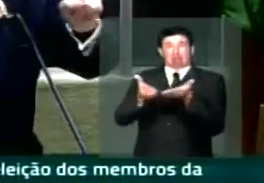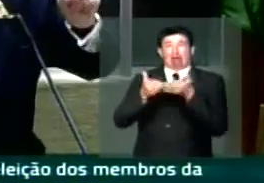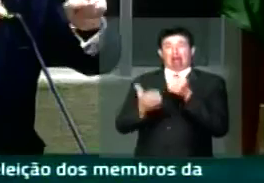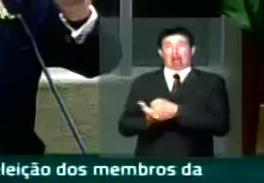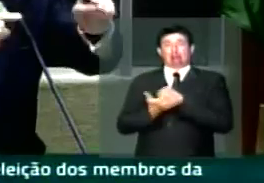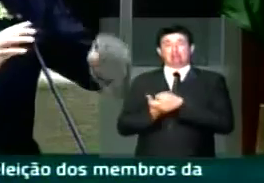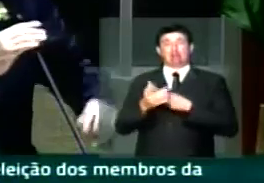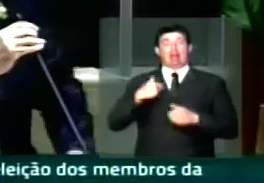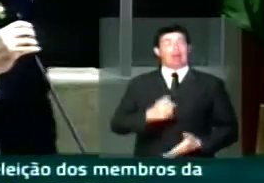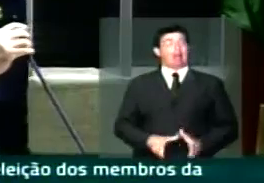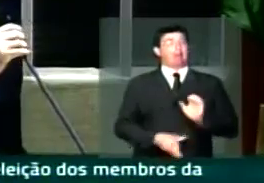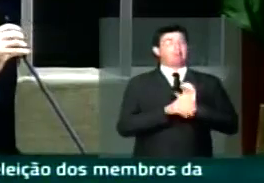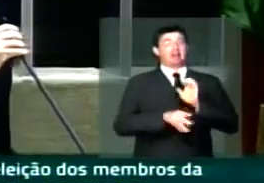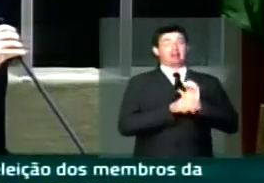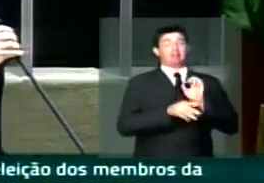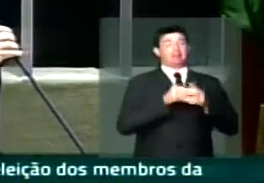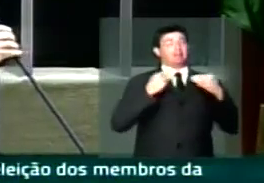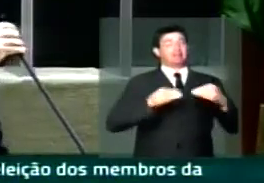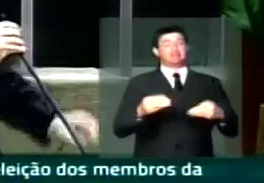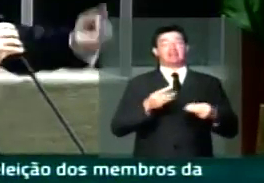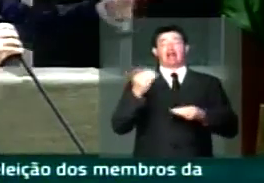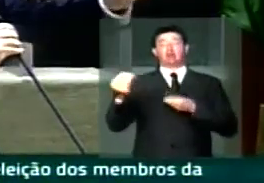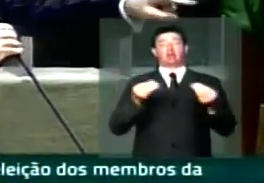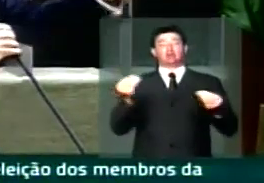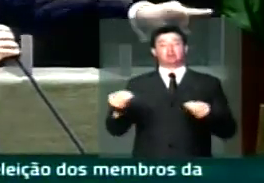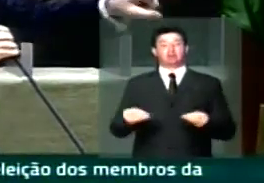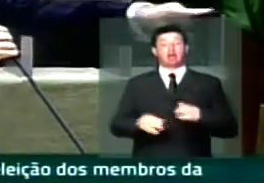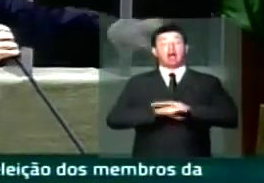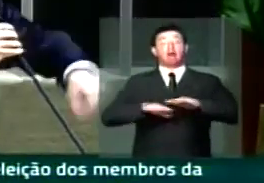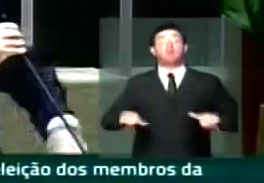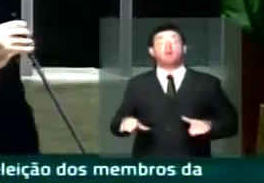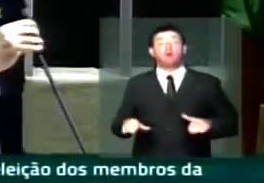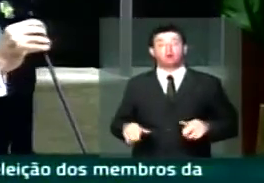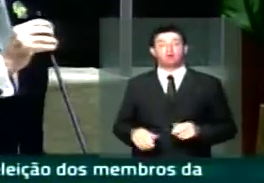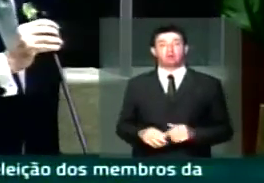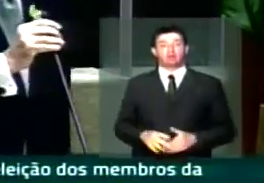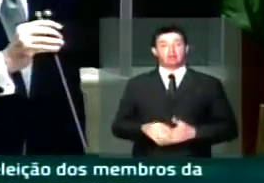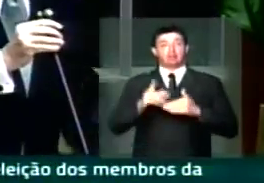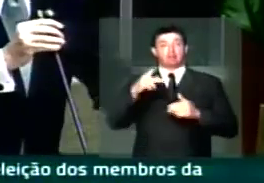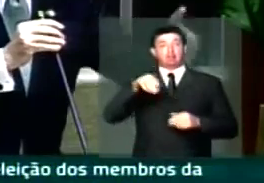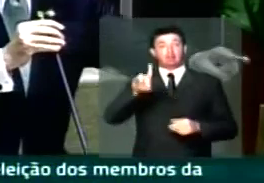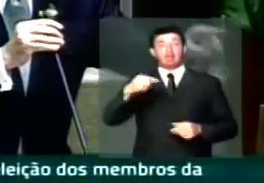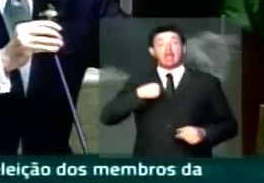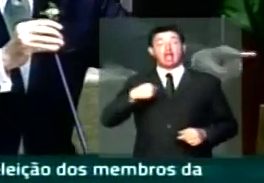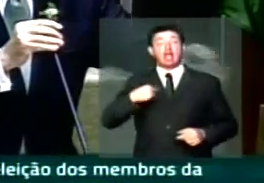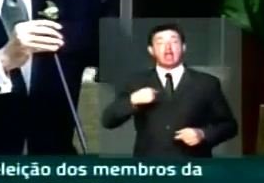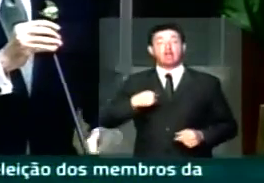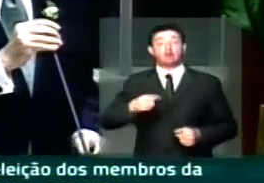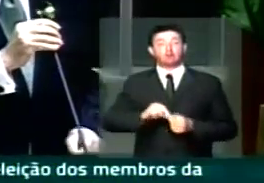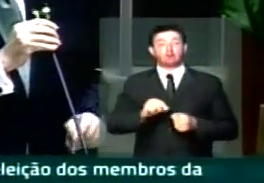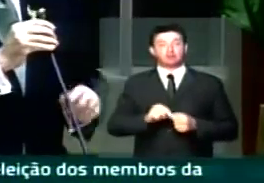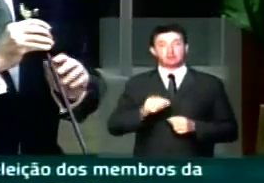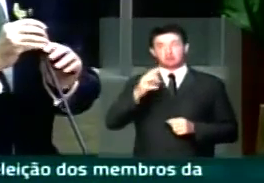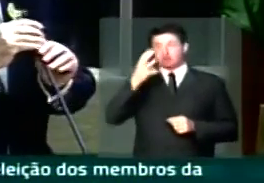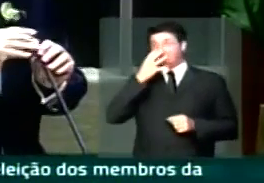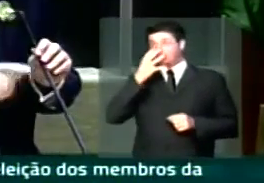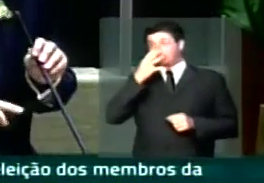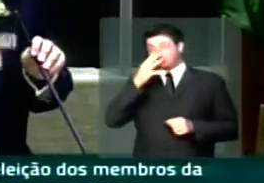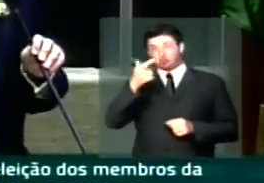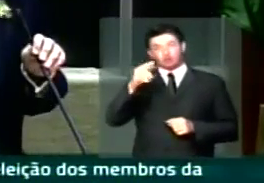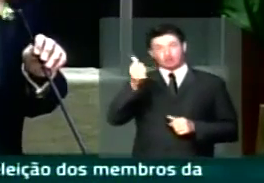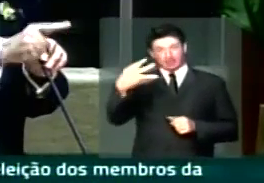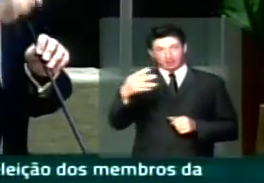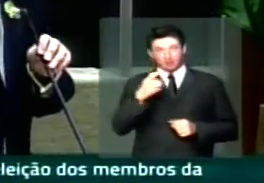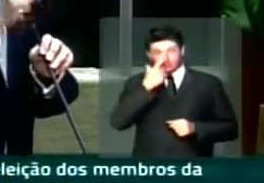das emendas parlamentares dos ministérios. O que aconteceu, que eu, como líder do PMDB, assisti no ano de